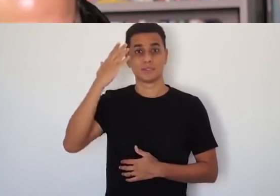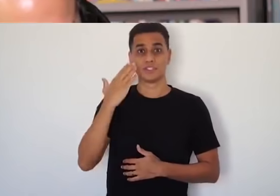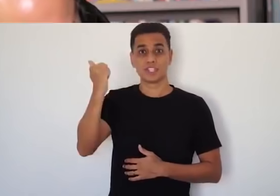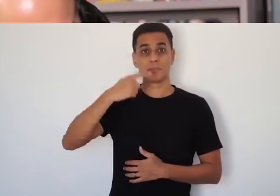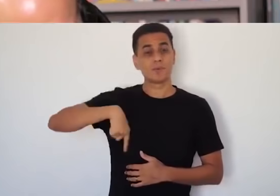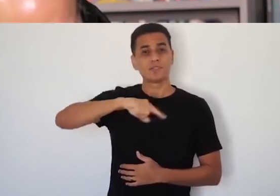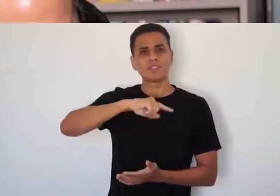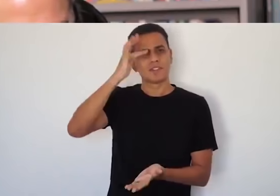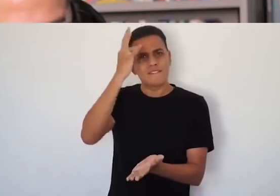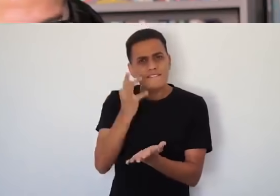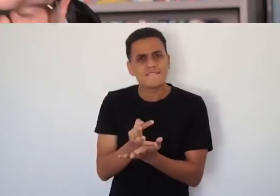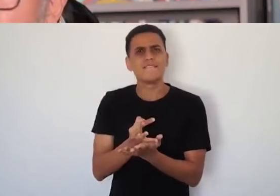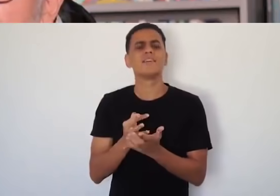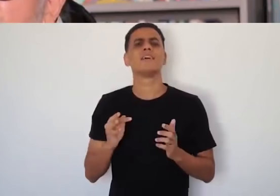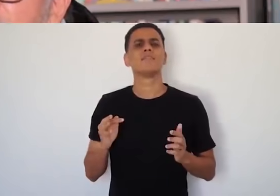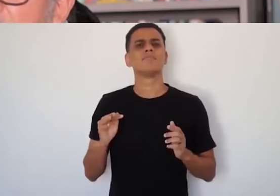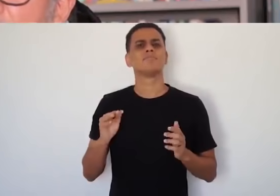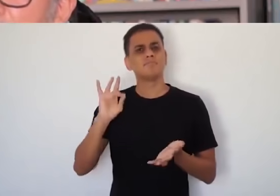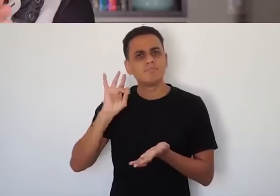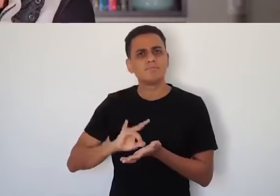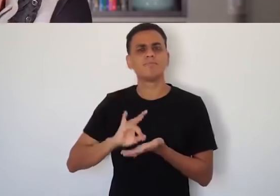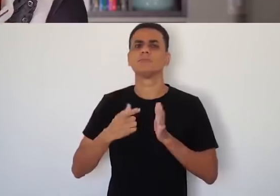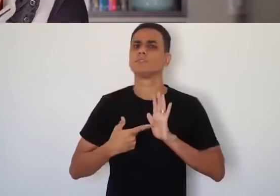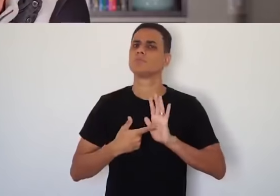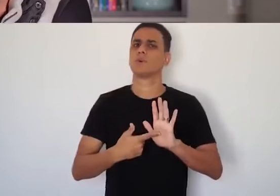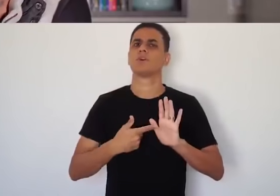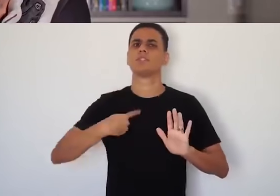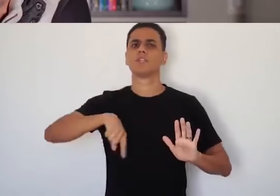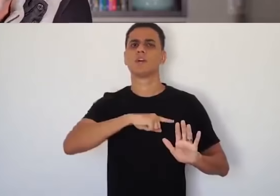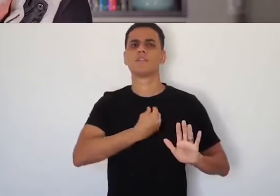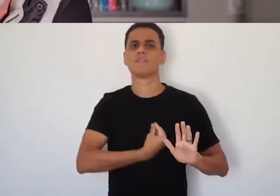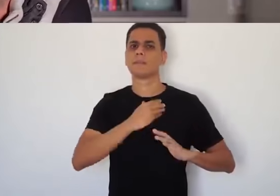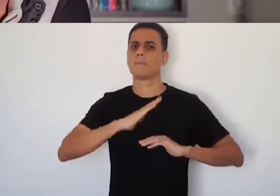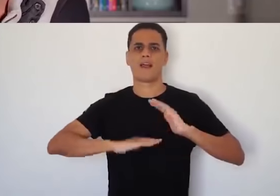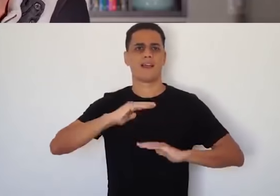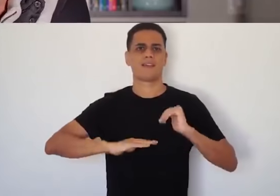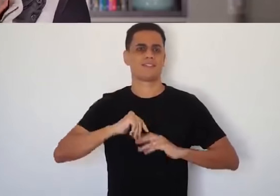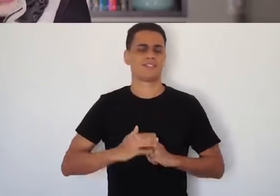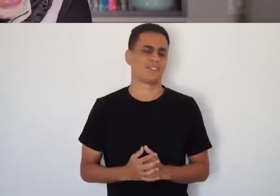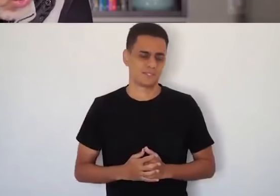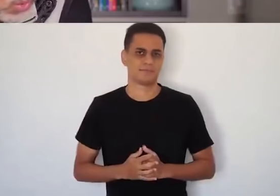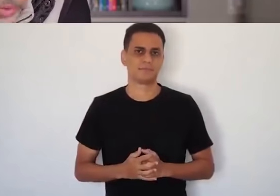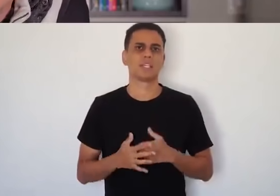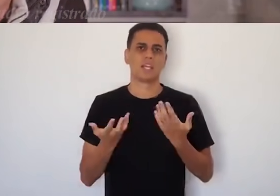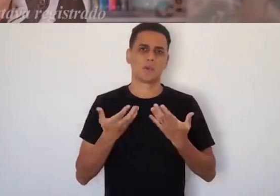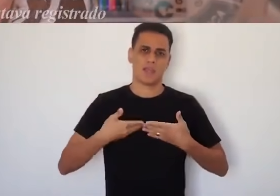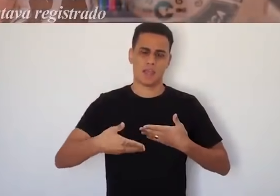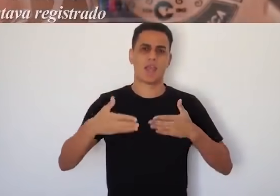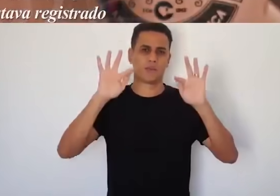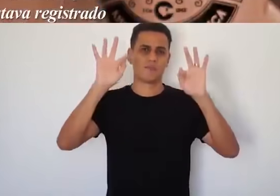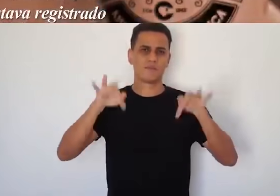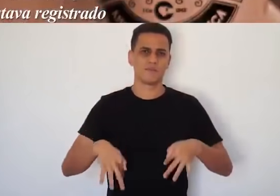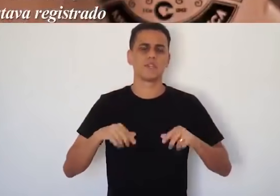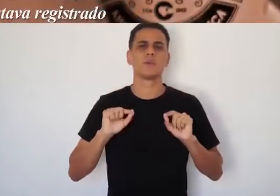chegando no nosso momento final, vou para Apocalipse agora com você, lá no capítulo 20, versículo 12 e 13,